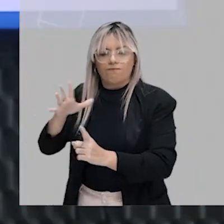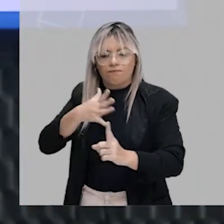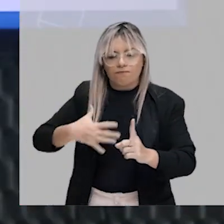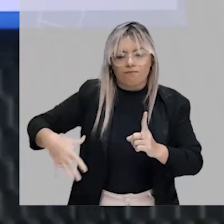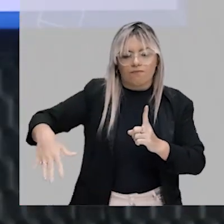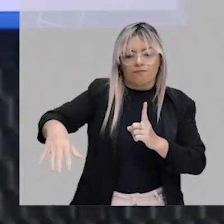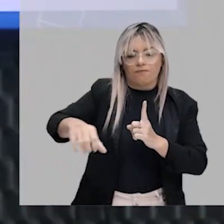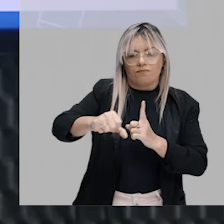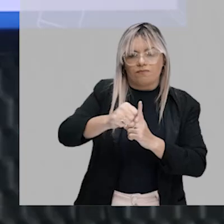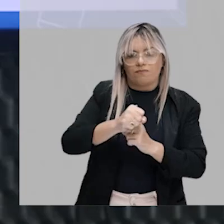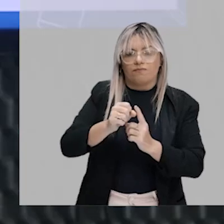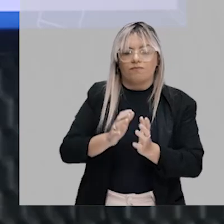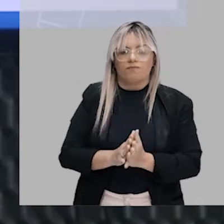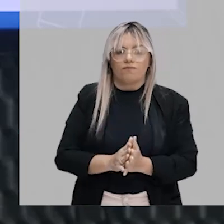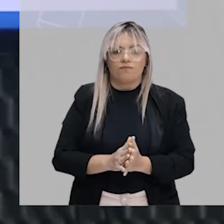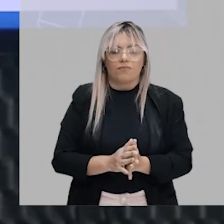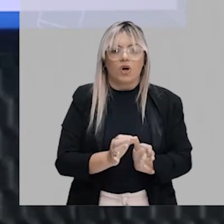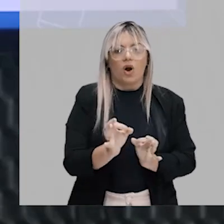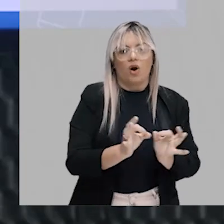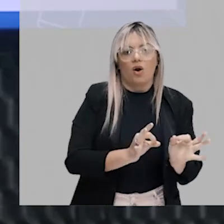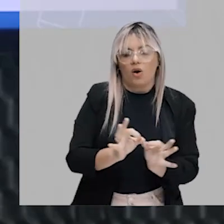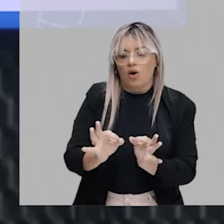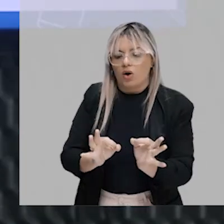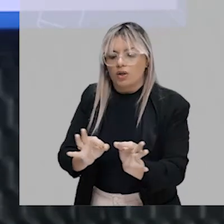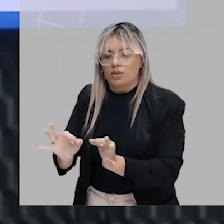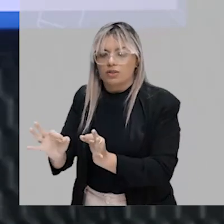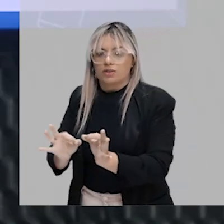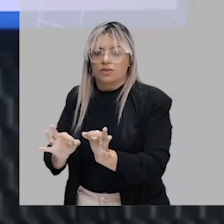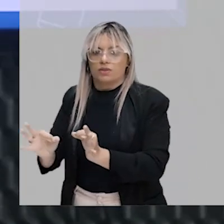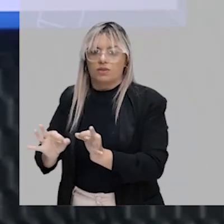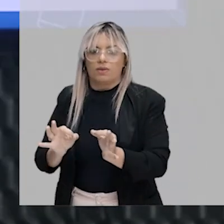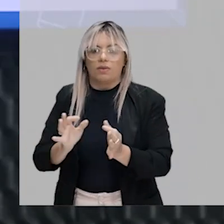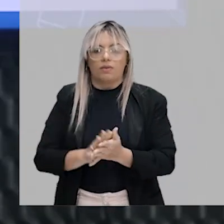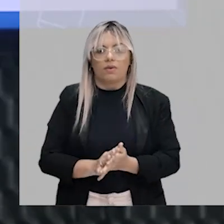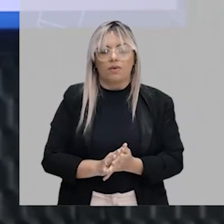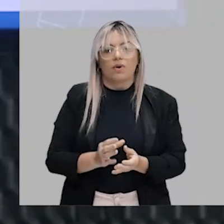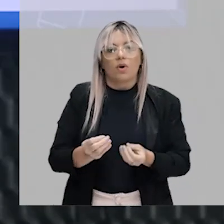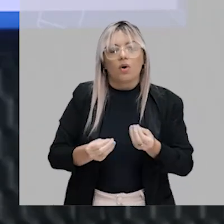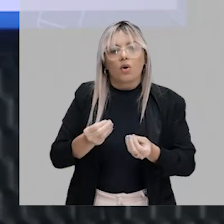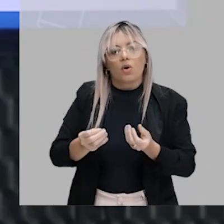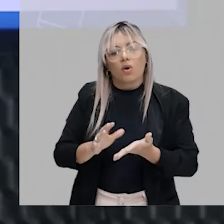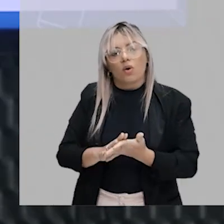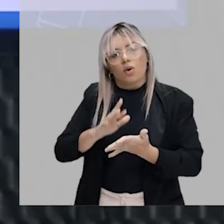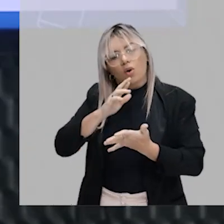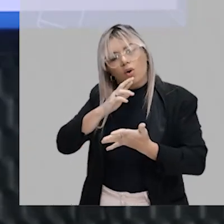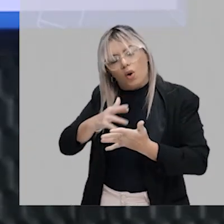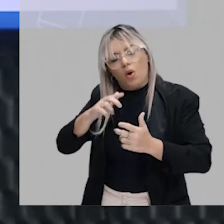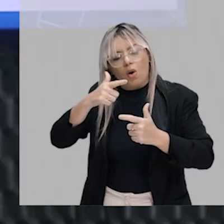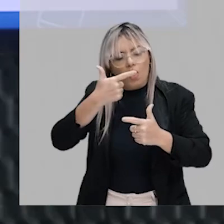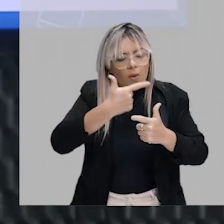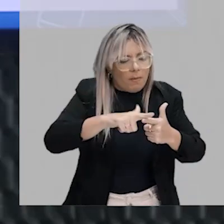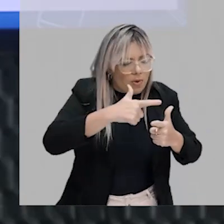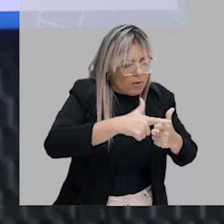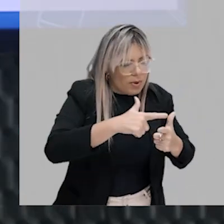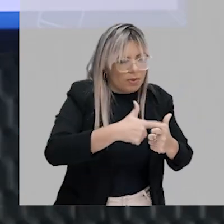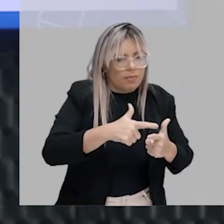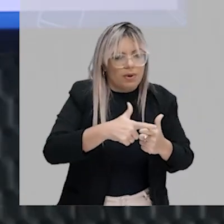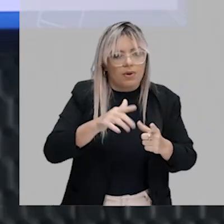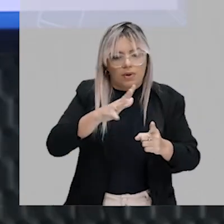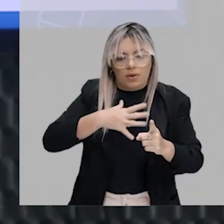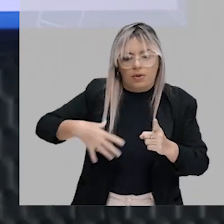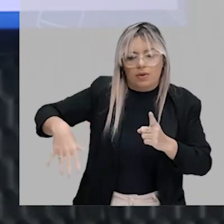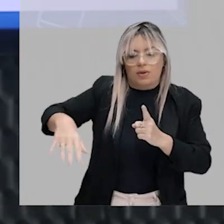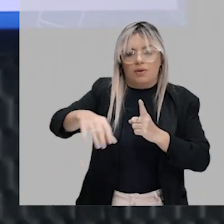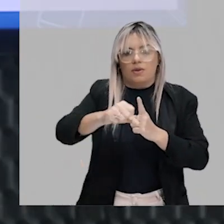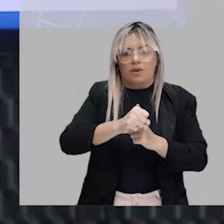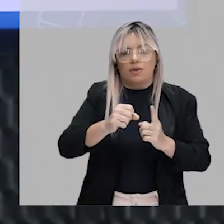sociedade e assim ajustar a sociedade, ou seja, resolver os problemas sociais. Da mesma